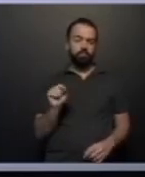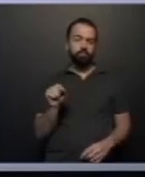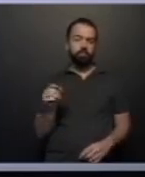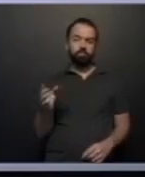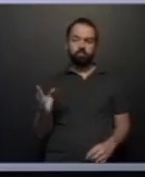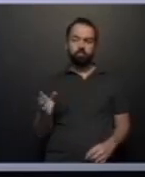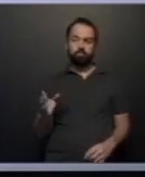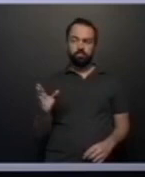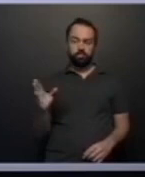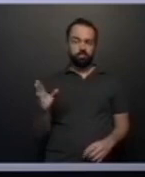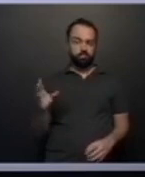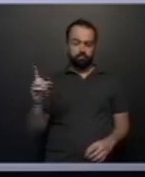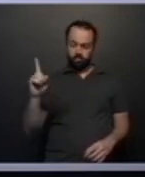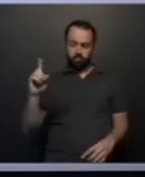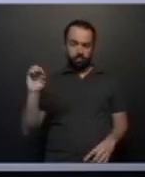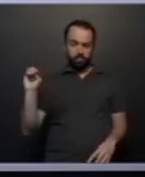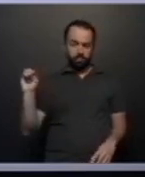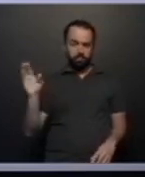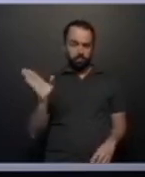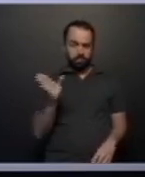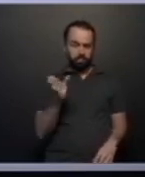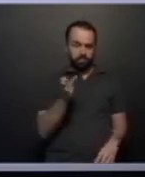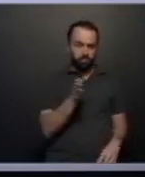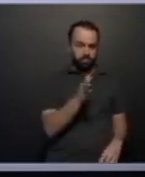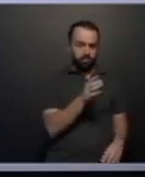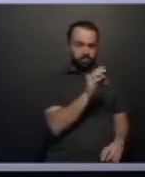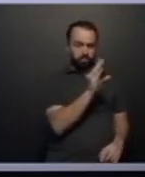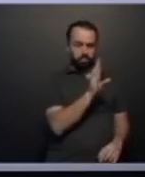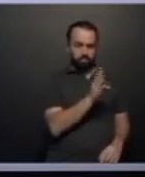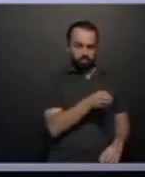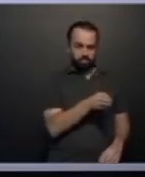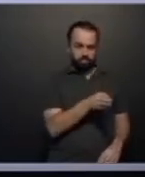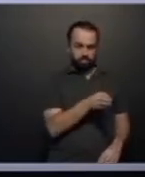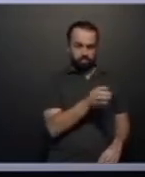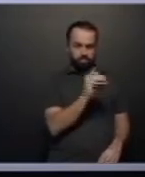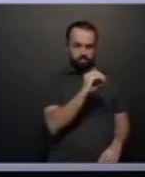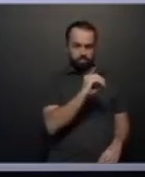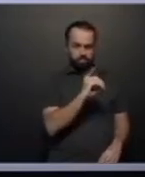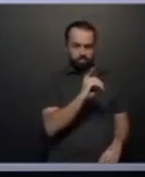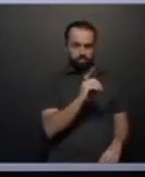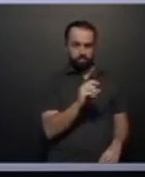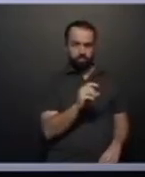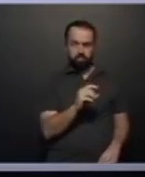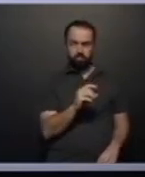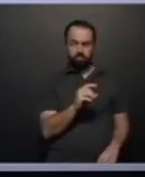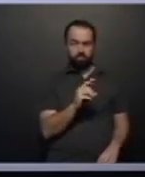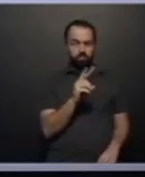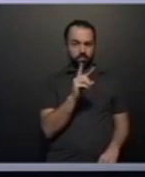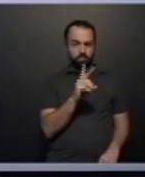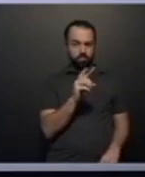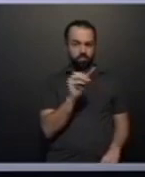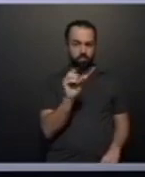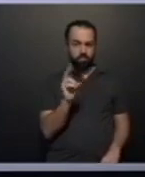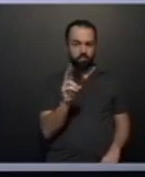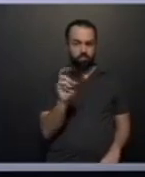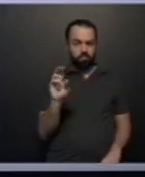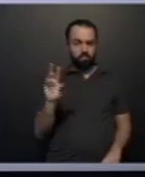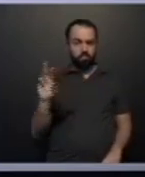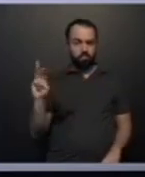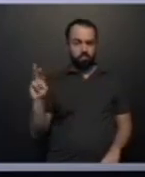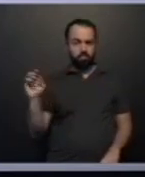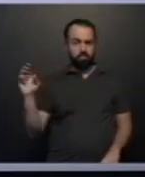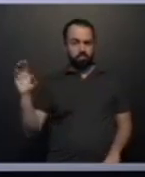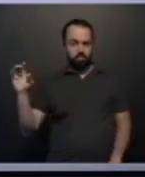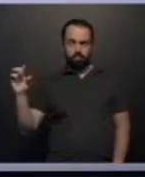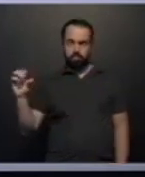são esses, ó, do 0 até o 9. Observem que o 10 não entrou nesse conjunto. Por que